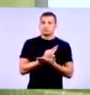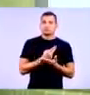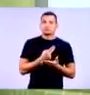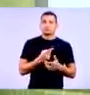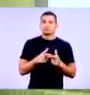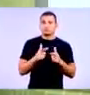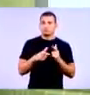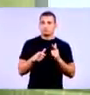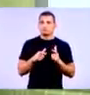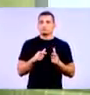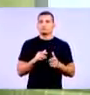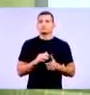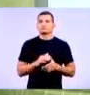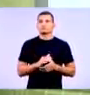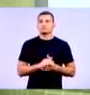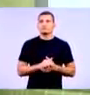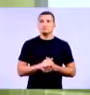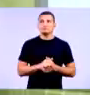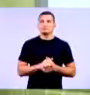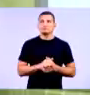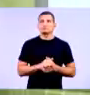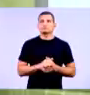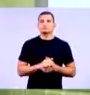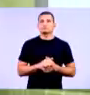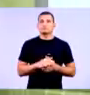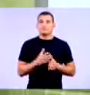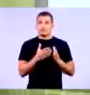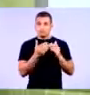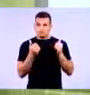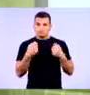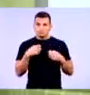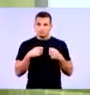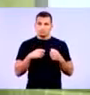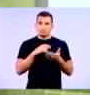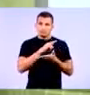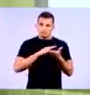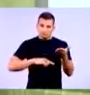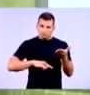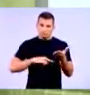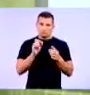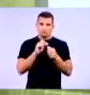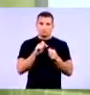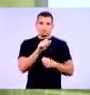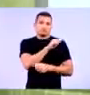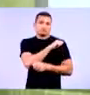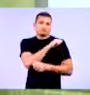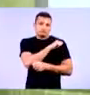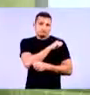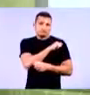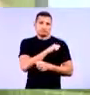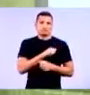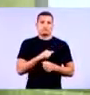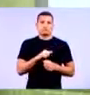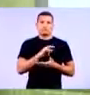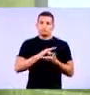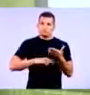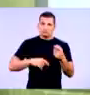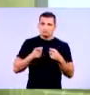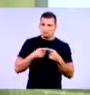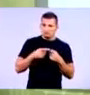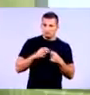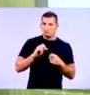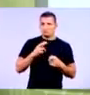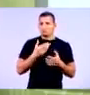pedido, deve ser protocolado pelo aluno mediante justificativa plausível, atestado ou qualquer outra